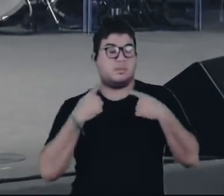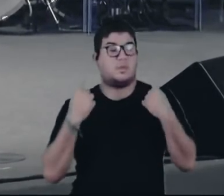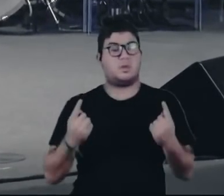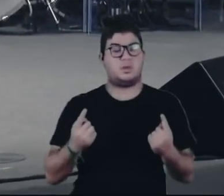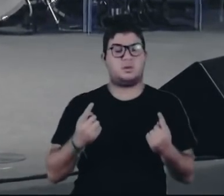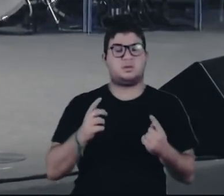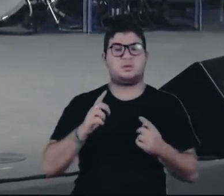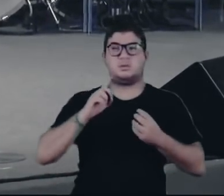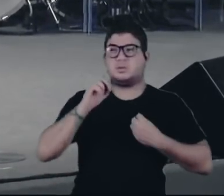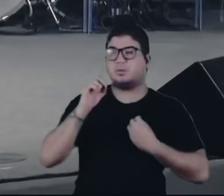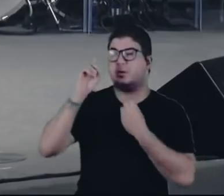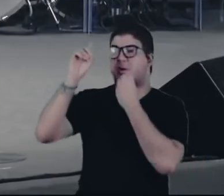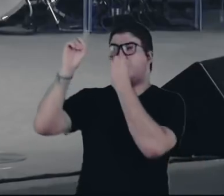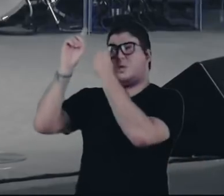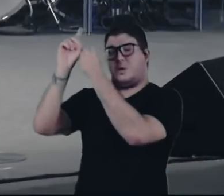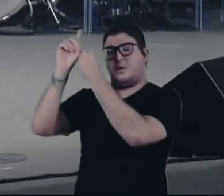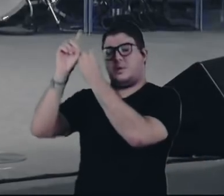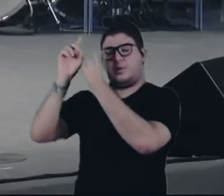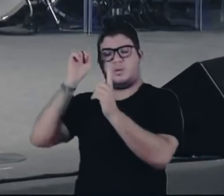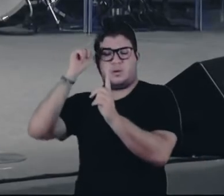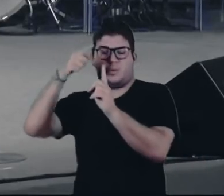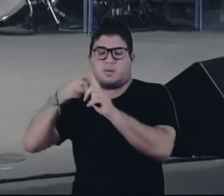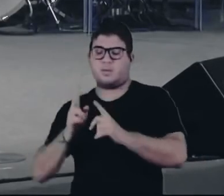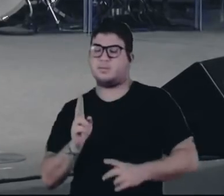para um propósito eterno.